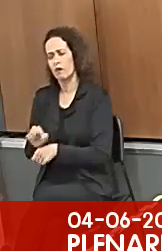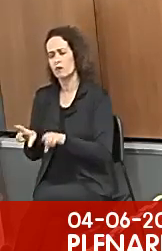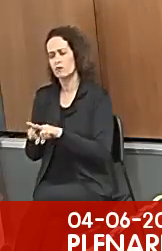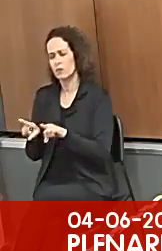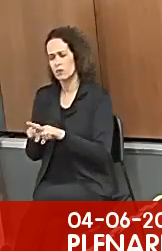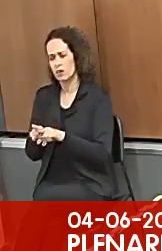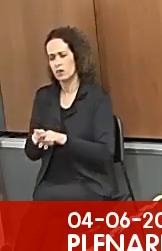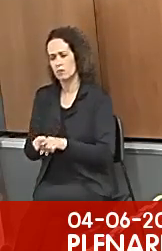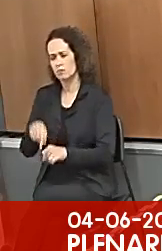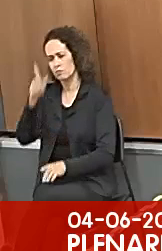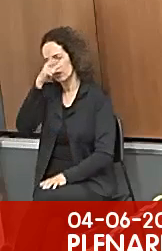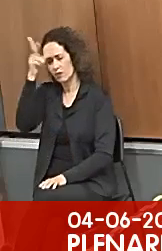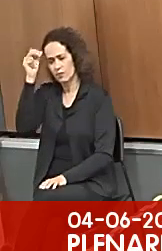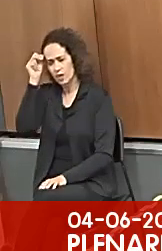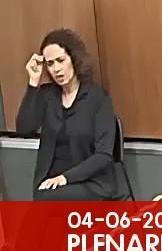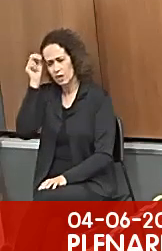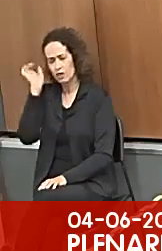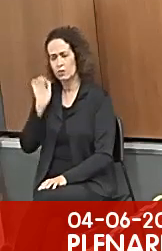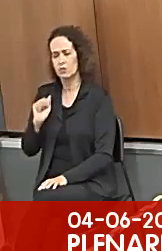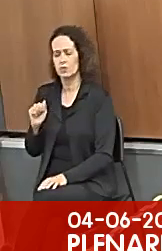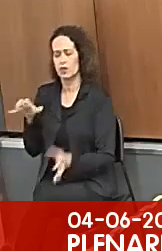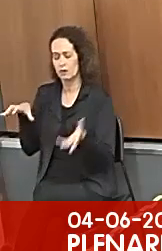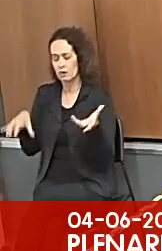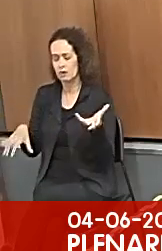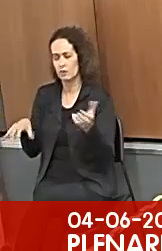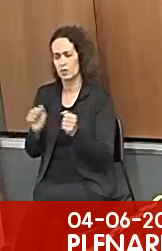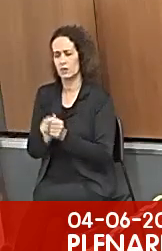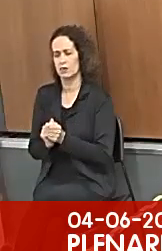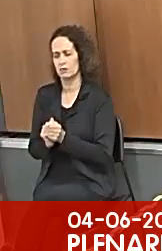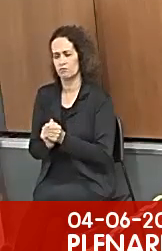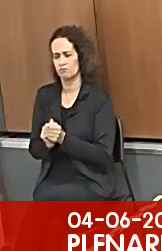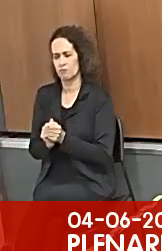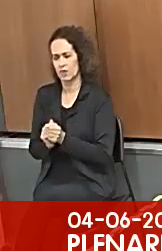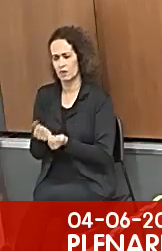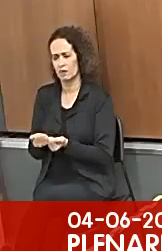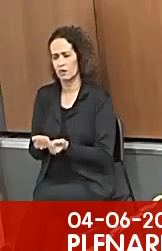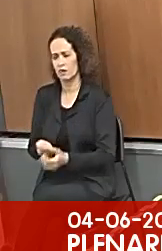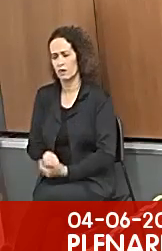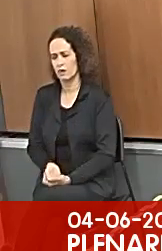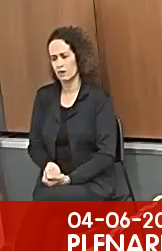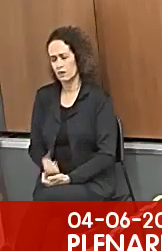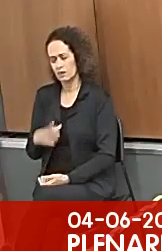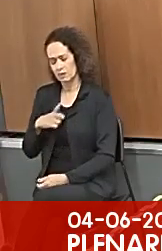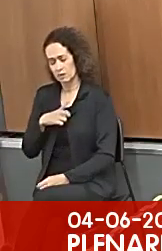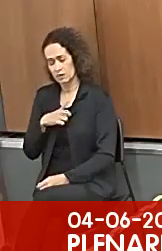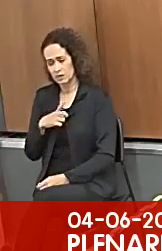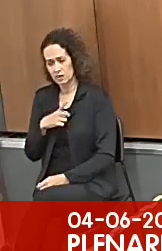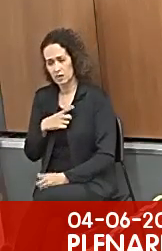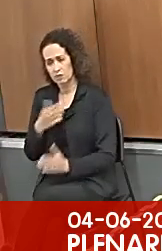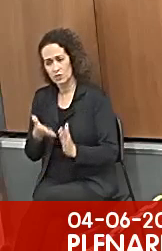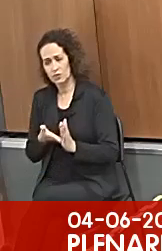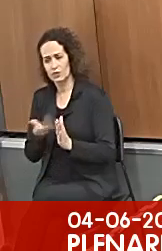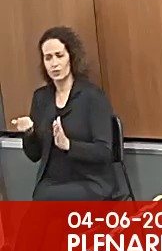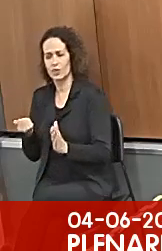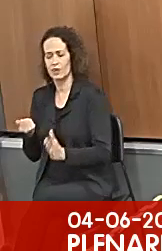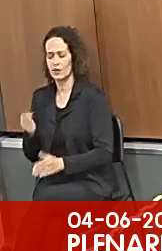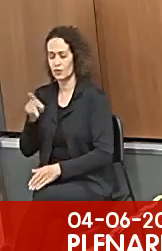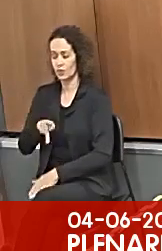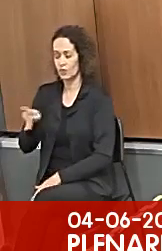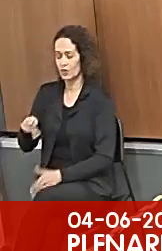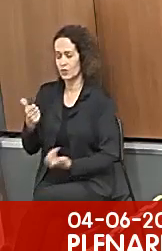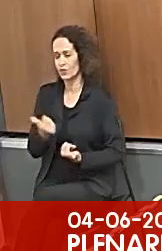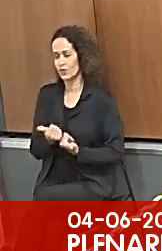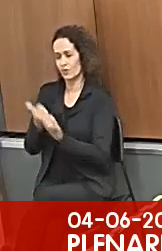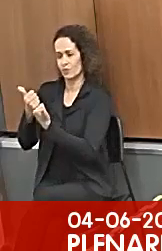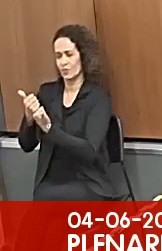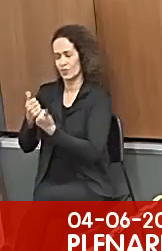prefeitos, câmaras municipais, que têm retirado, através de financiamentos públicos, a figura do professor de apoio em